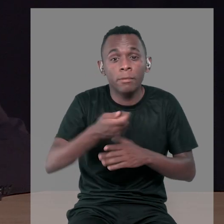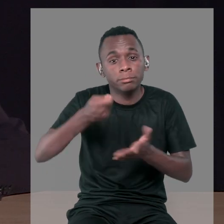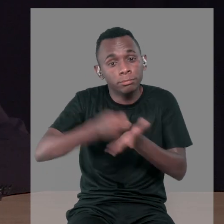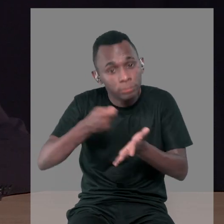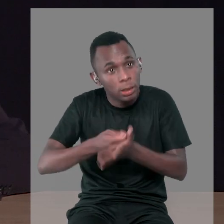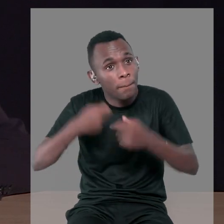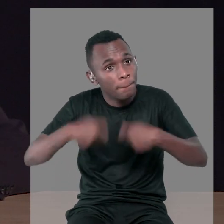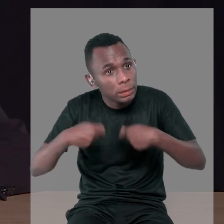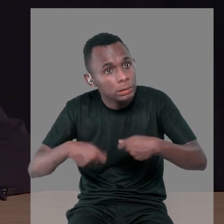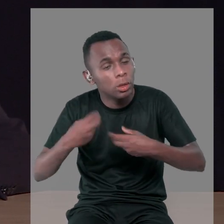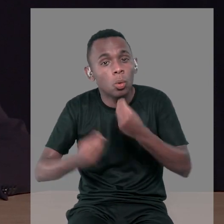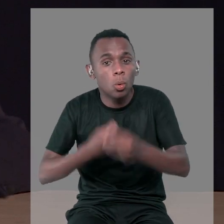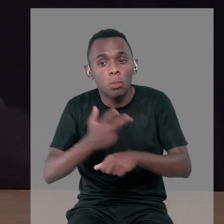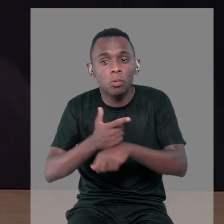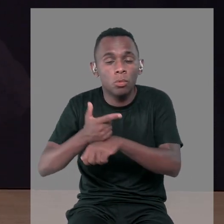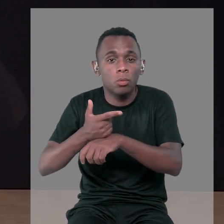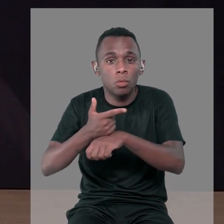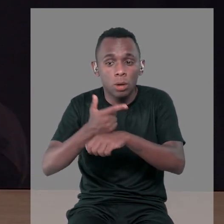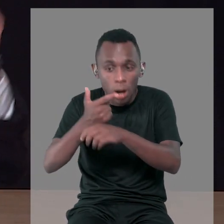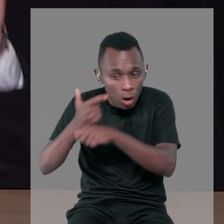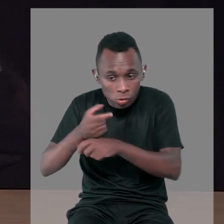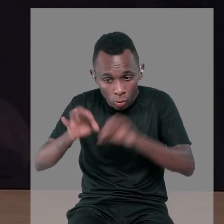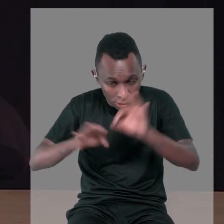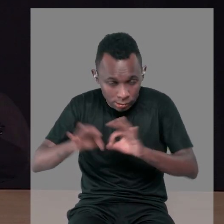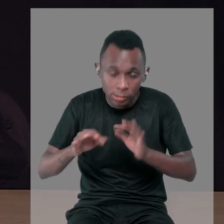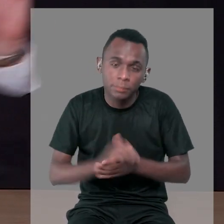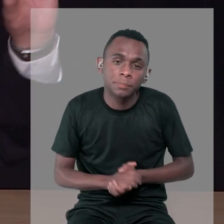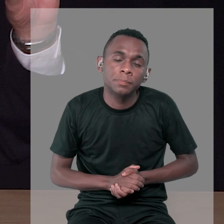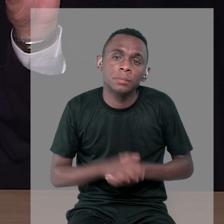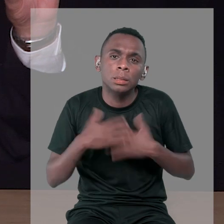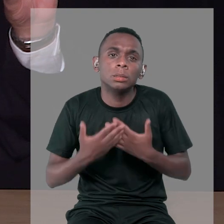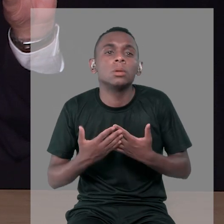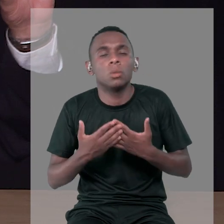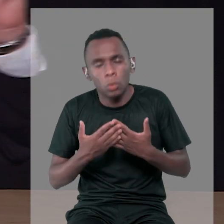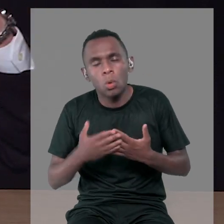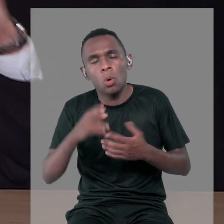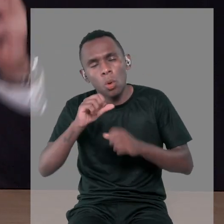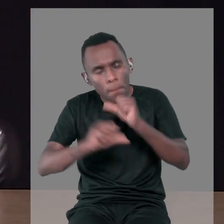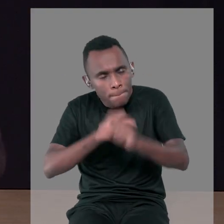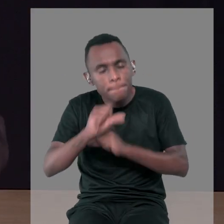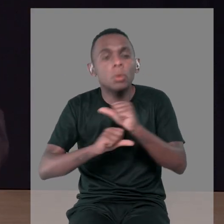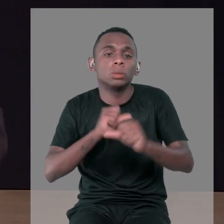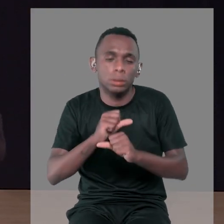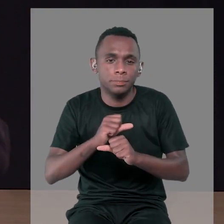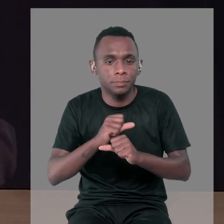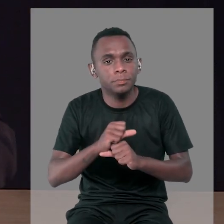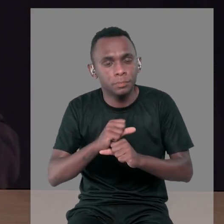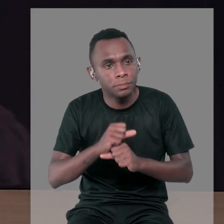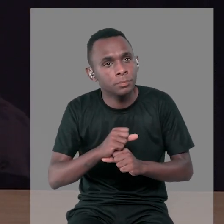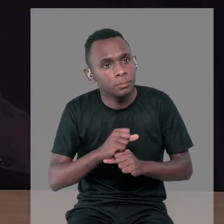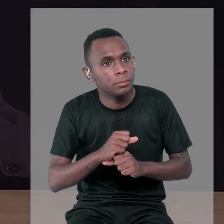força. Tá? Então, o termo, num certo sentido, ele muda no Renascimento, você pode dizer assim, ele passa a